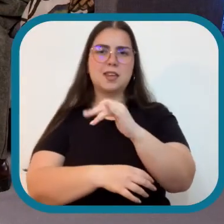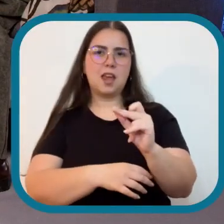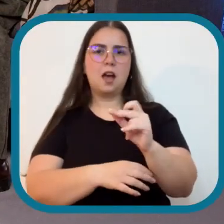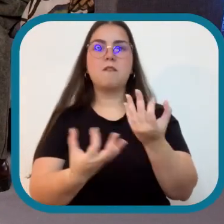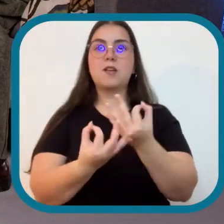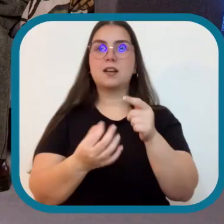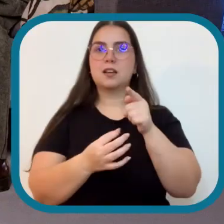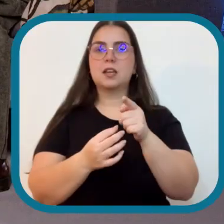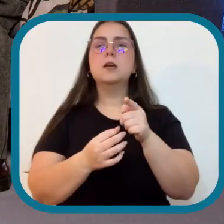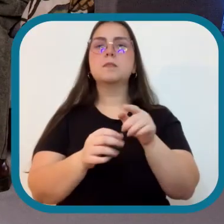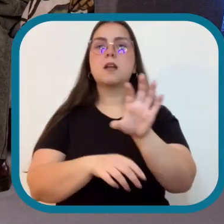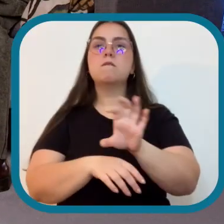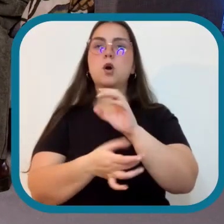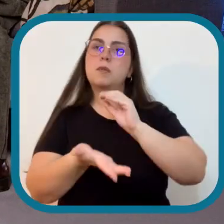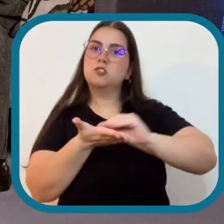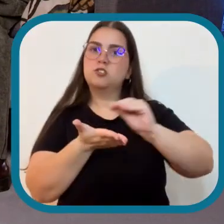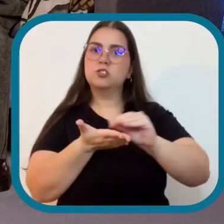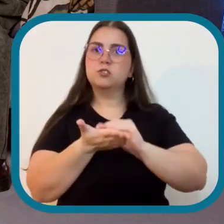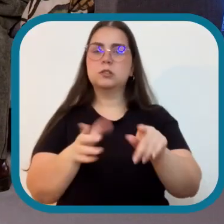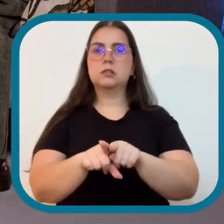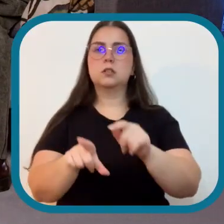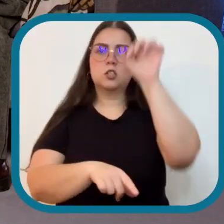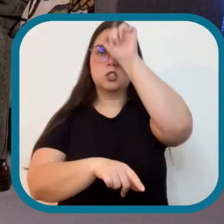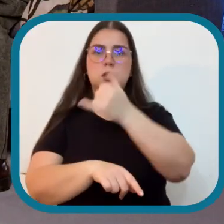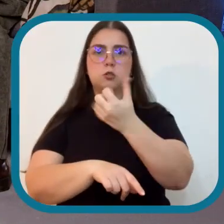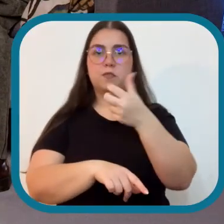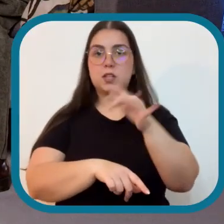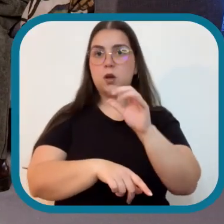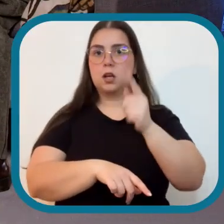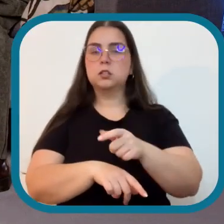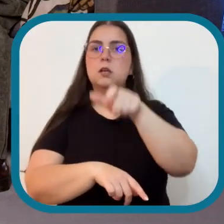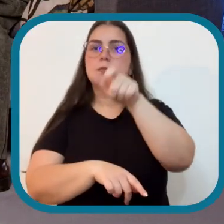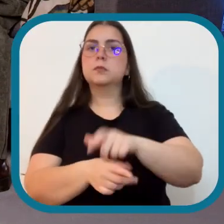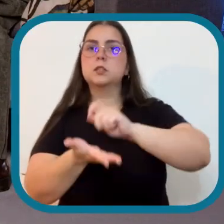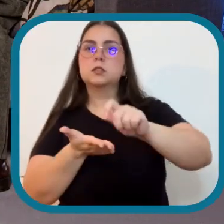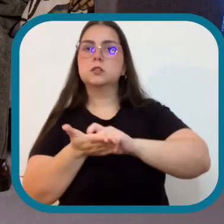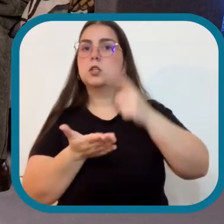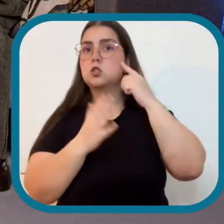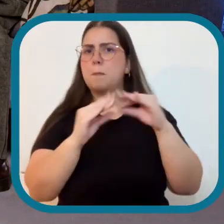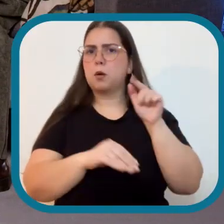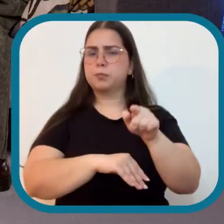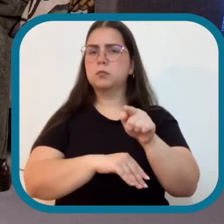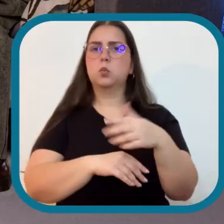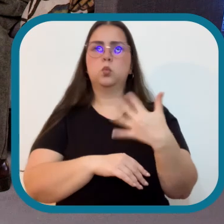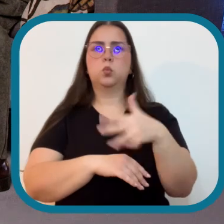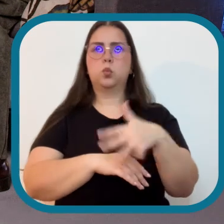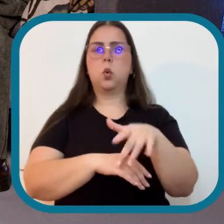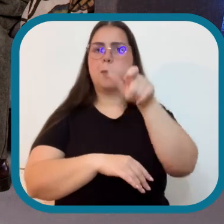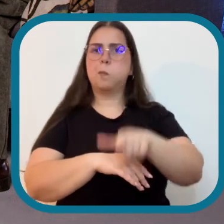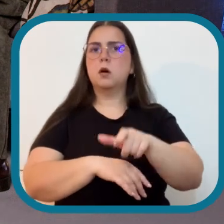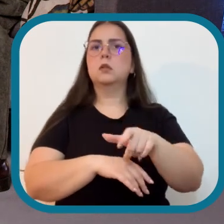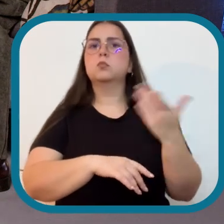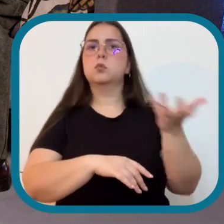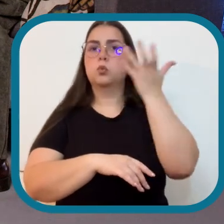inteligência artificial aqui no meio literário, em janeiro de 2024, a escritora japonesa Rikuden, ela ganhou o mais importante prémio